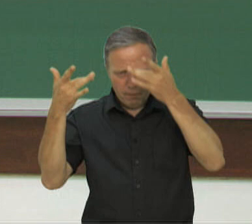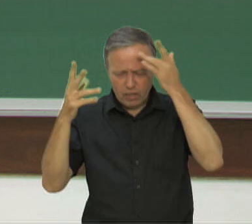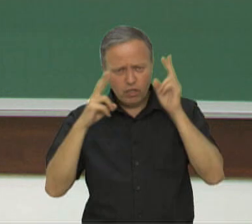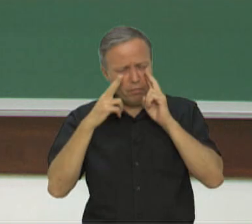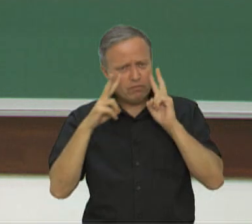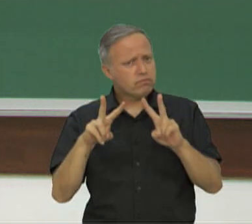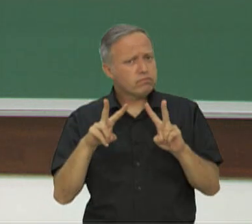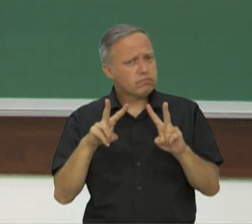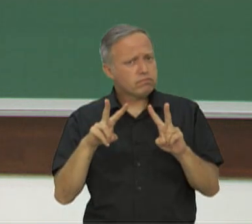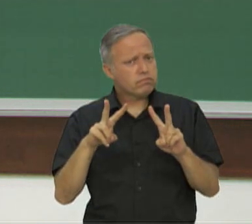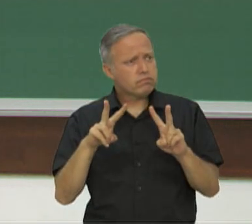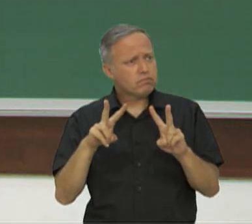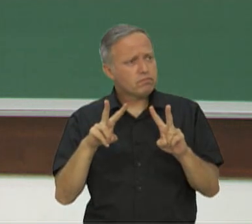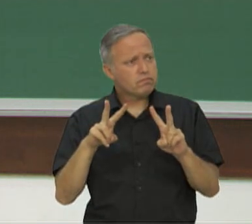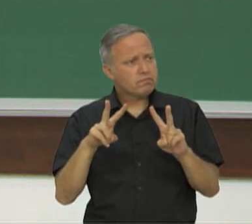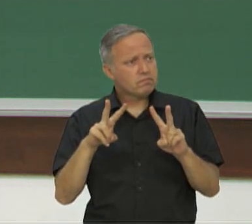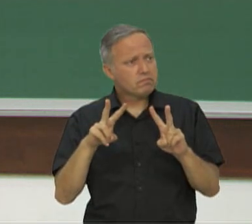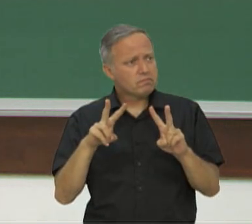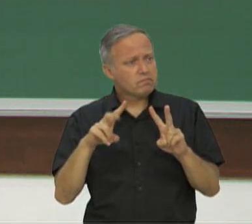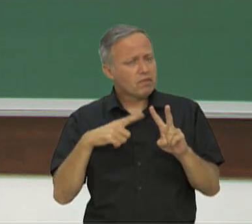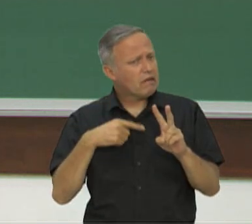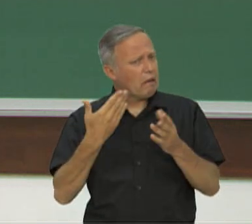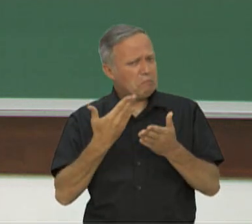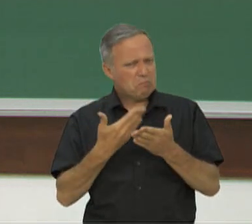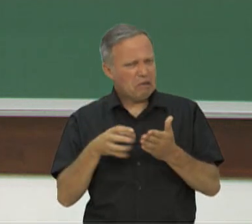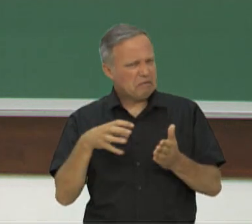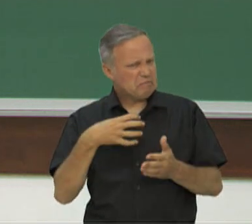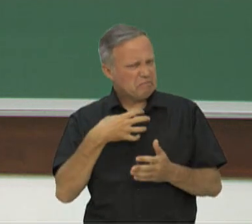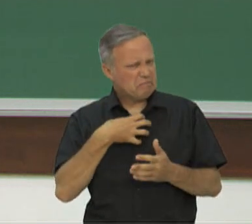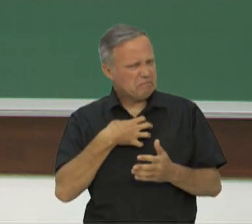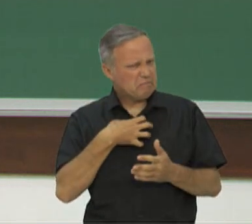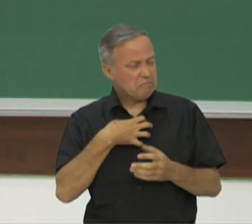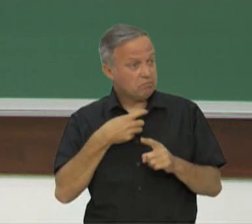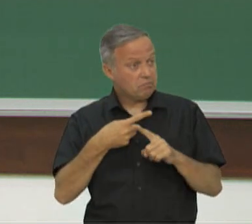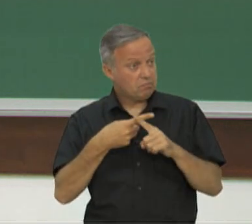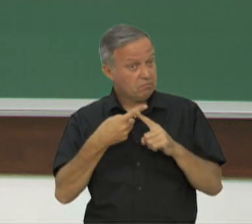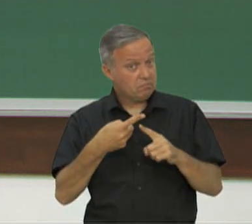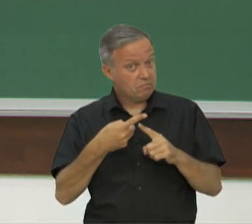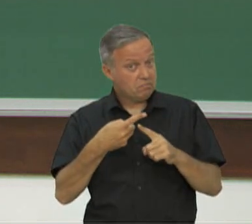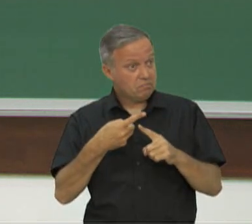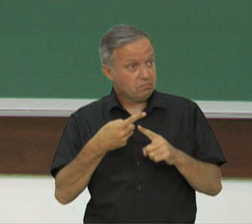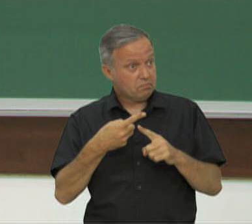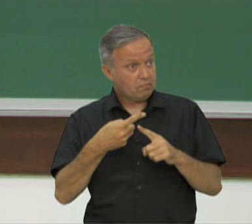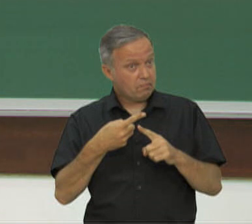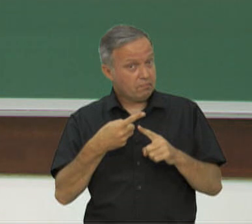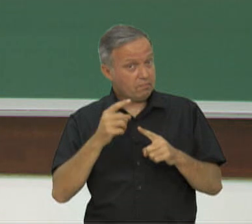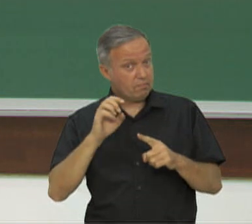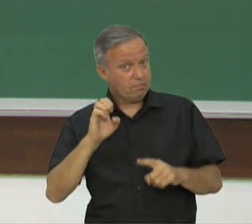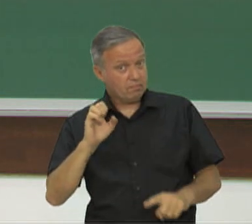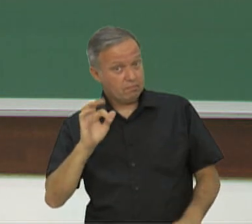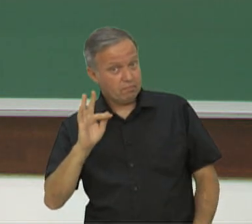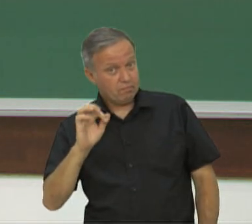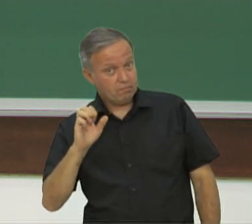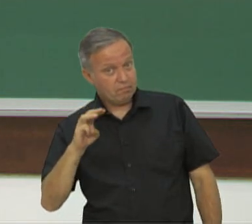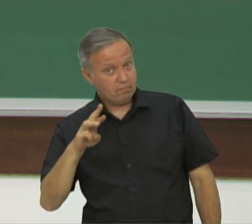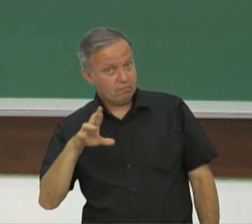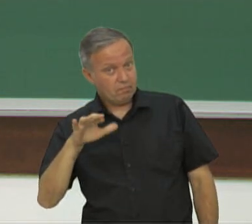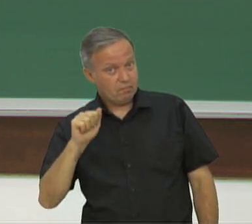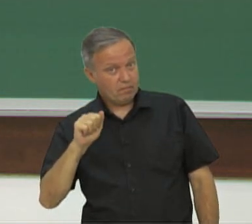performance, né, às vezes ela vai perder o sentido. E pensem lá na arte efêmera, ela é uma arte que